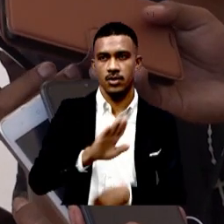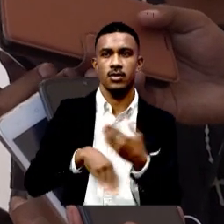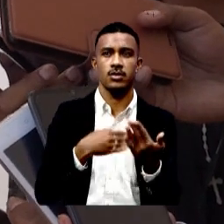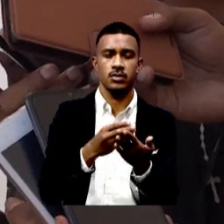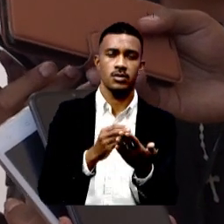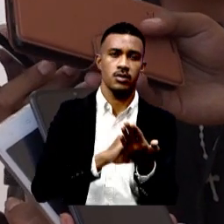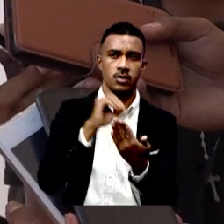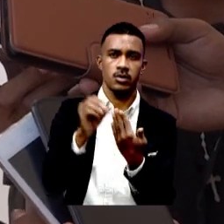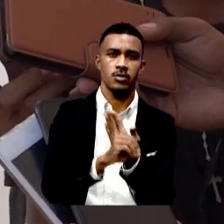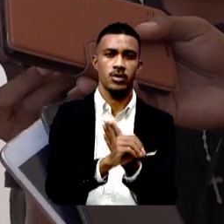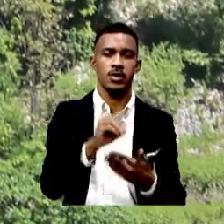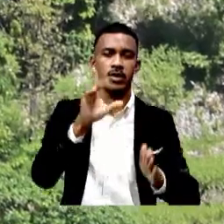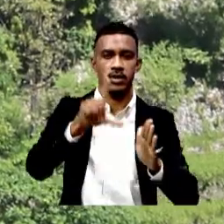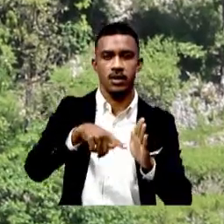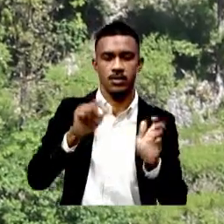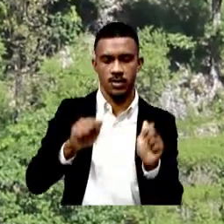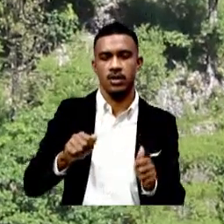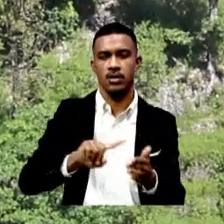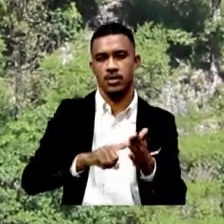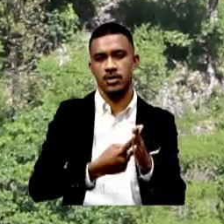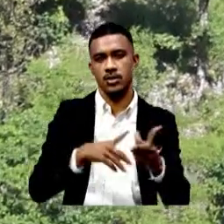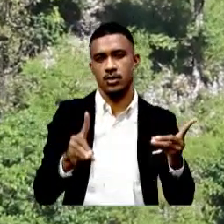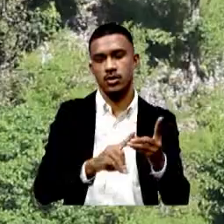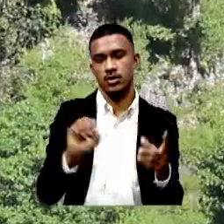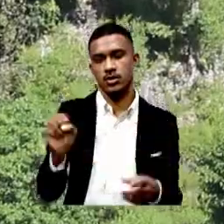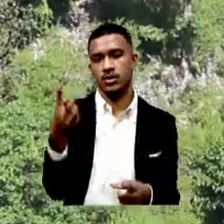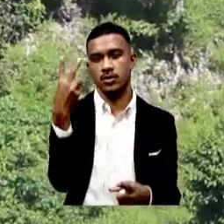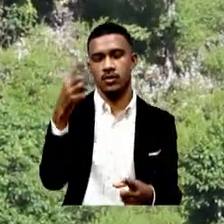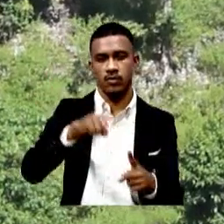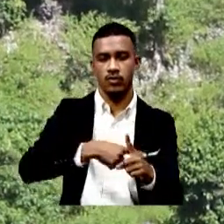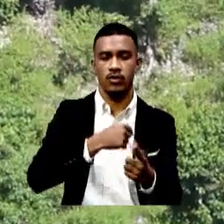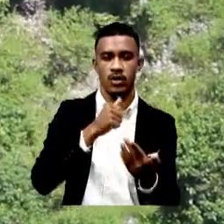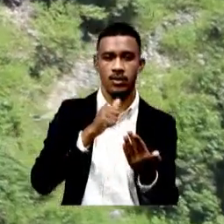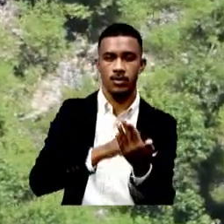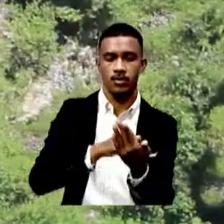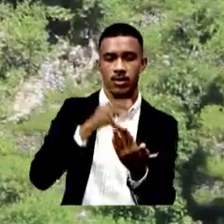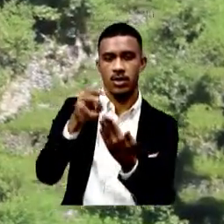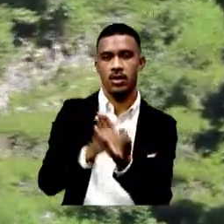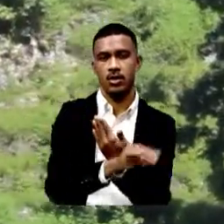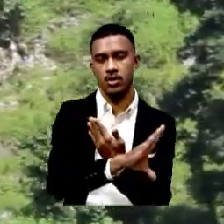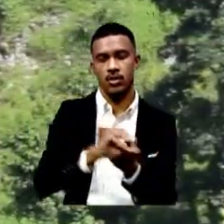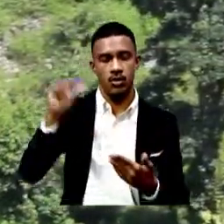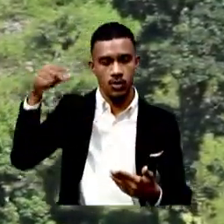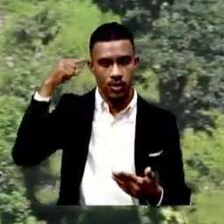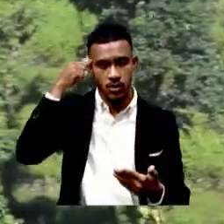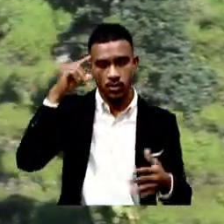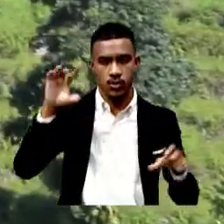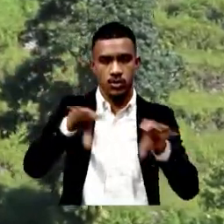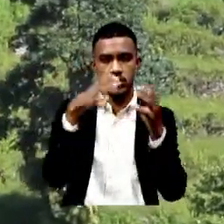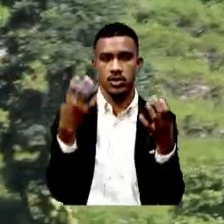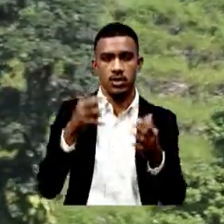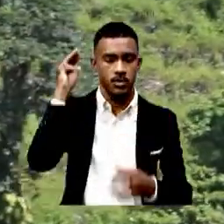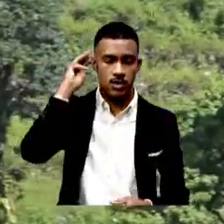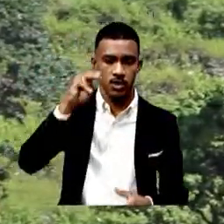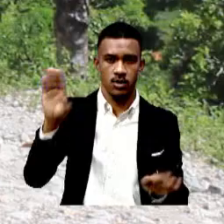tarde parece bela la E agora, em Sandro Sintolo, Fulang Maioné, governo, lhe se encontra o Conselho Ministro, delibera ou autoriza, o